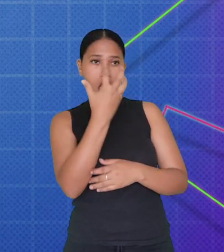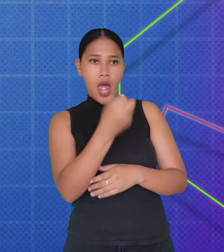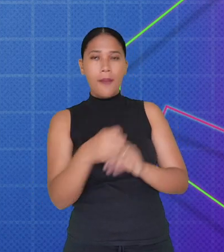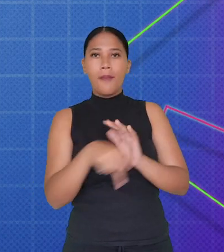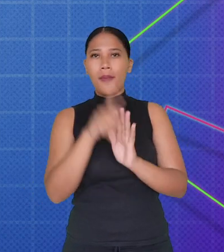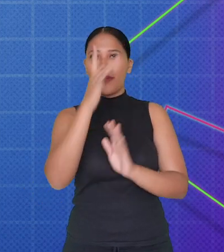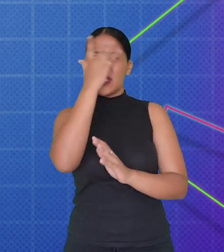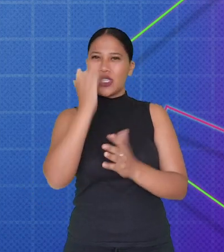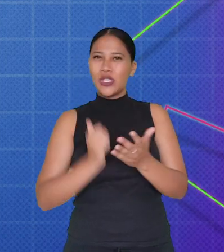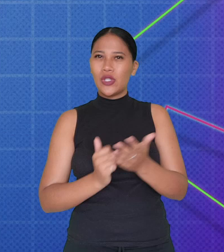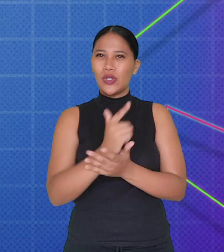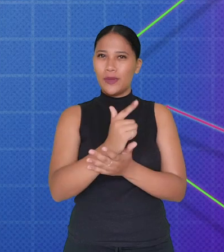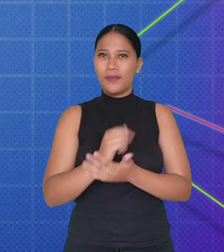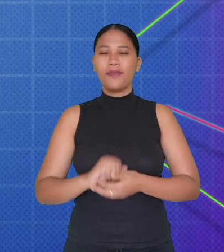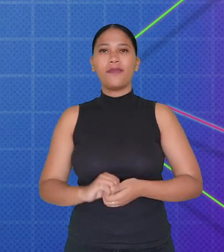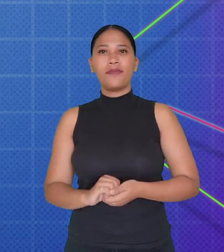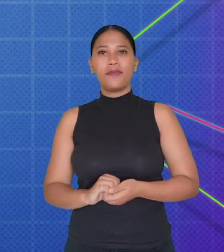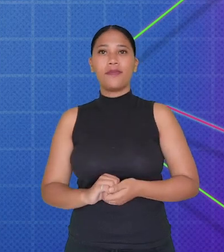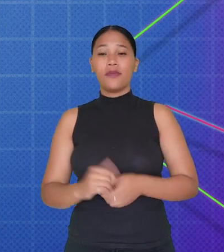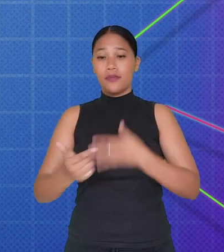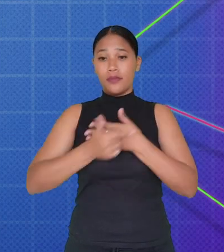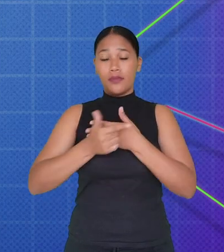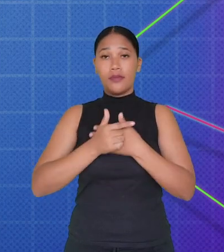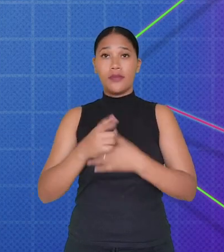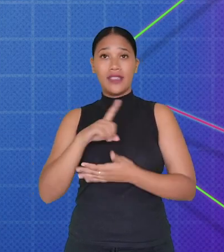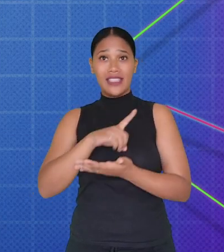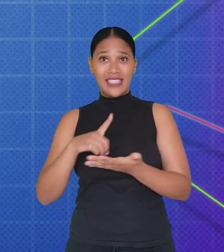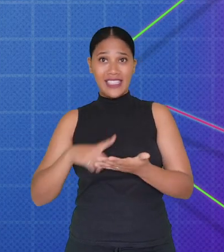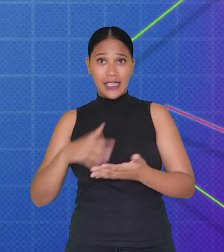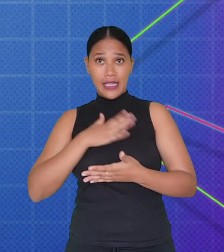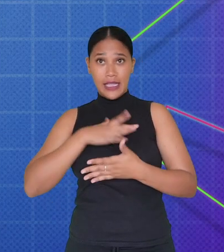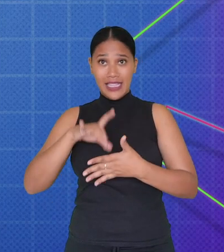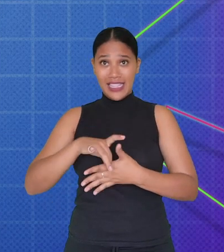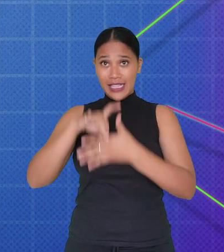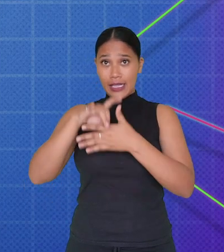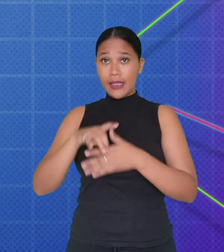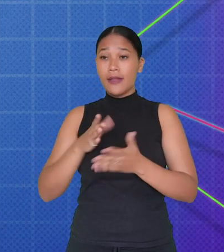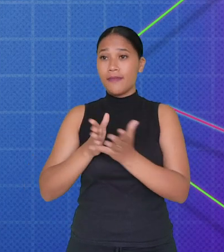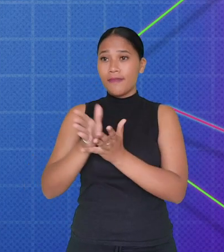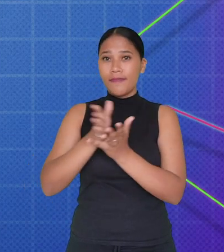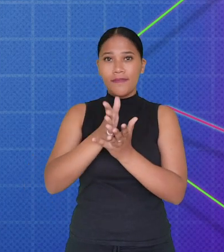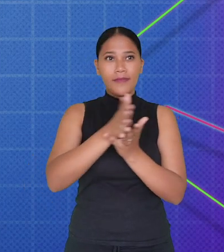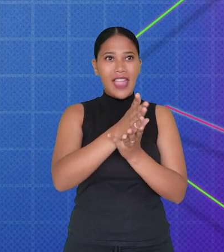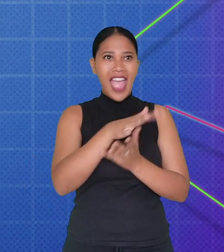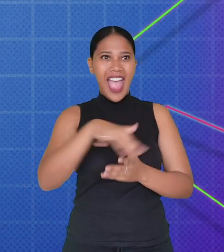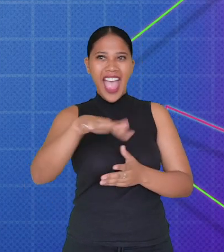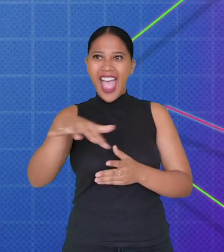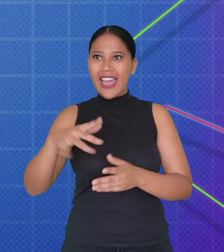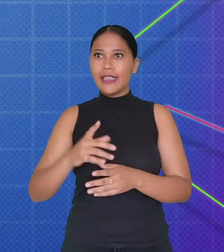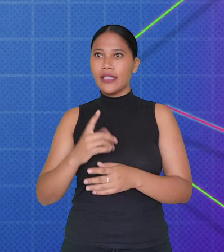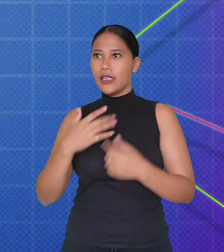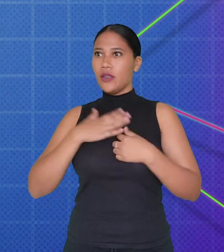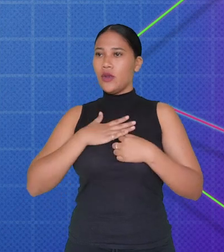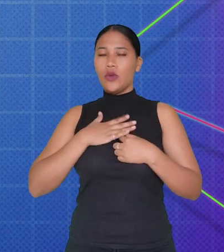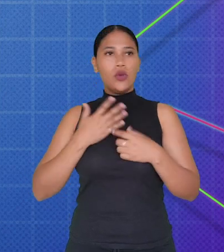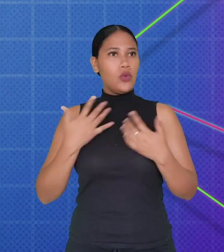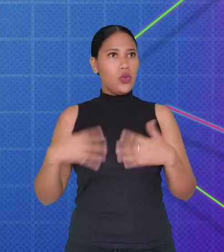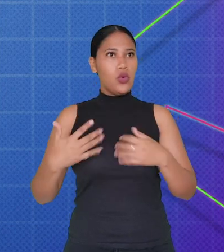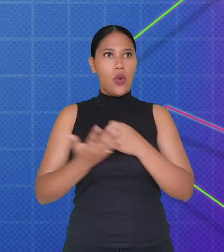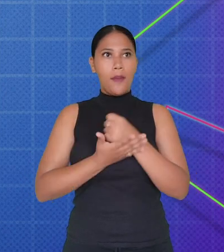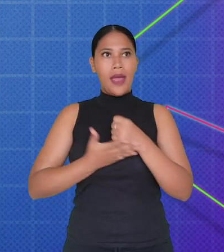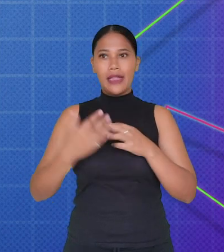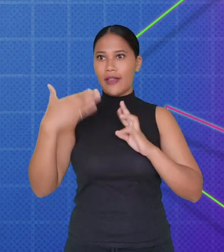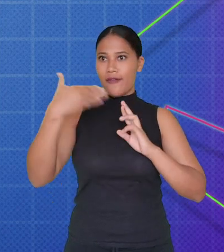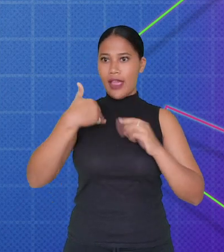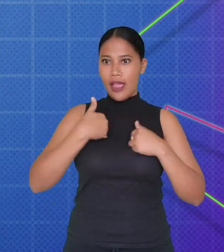e atraente para o público-alvo o papel do game designer como líder e norteador das demais áreas é fundamental para o sucesso